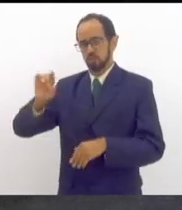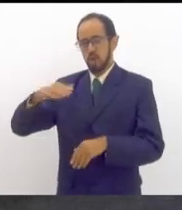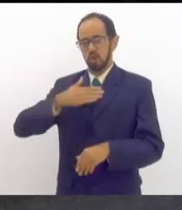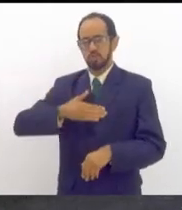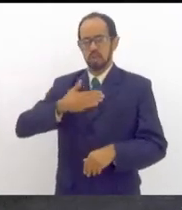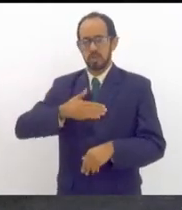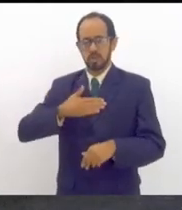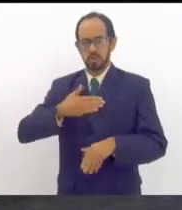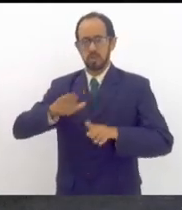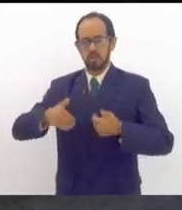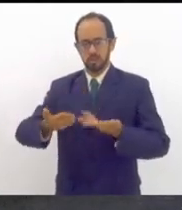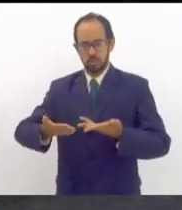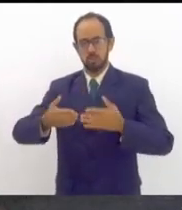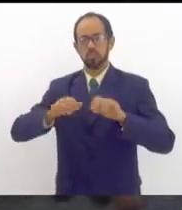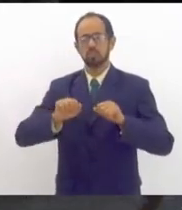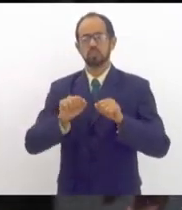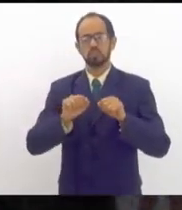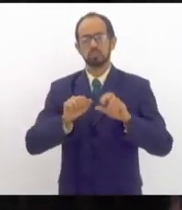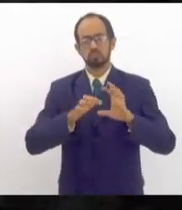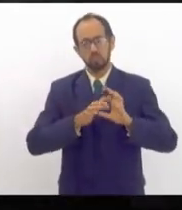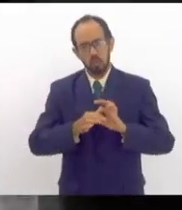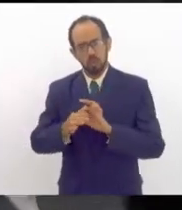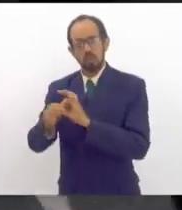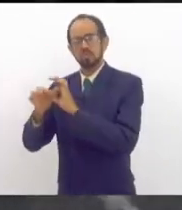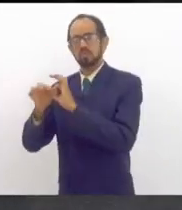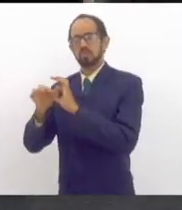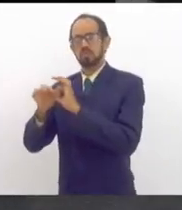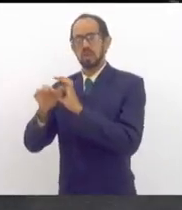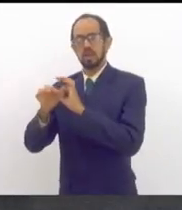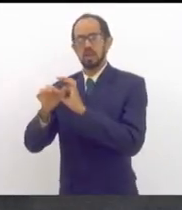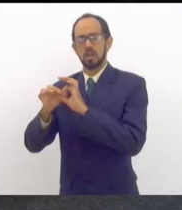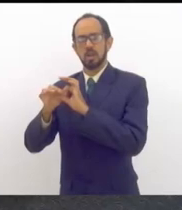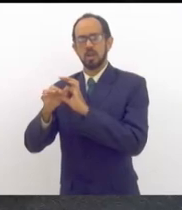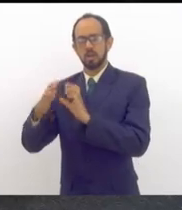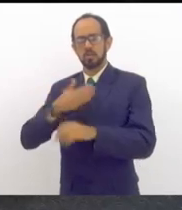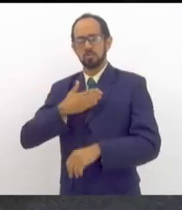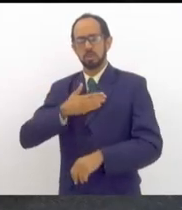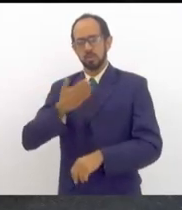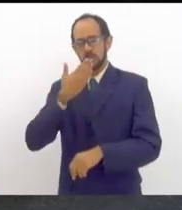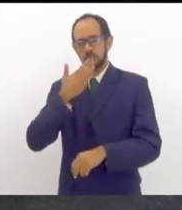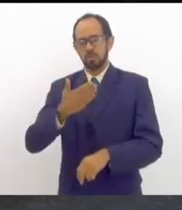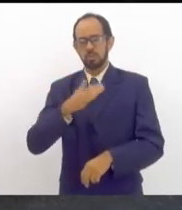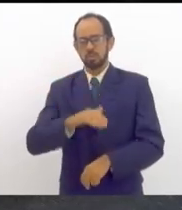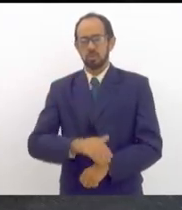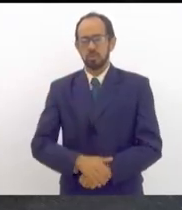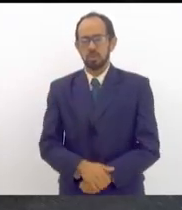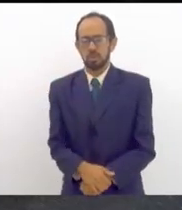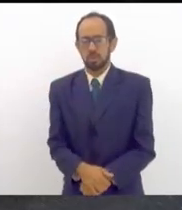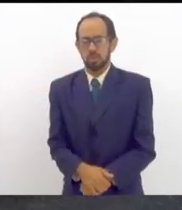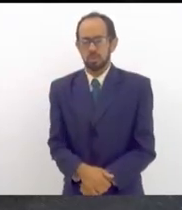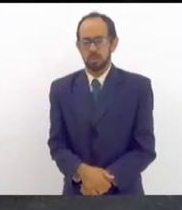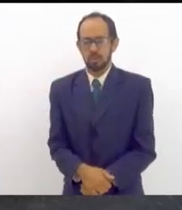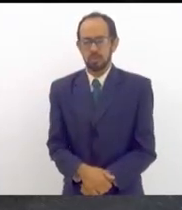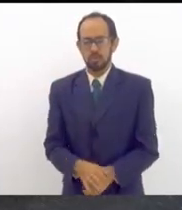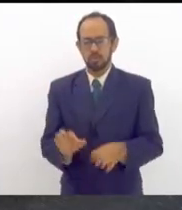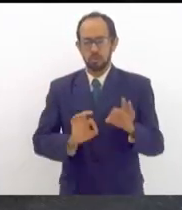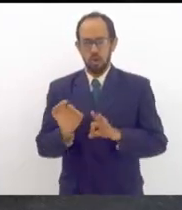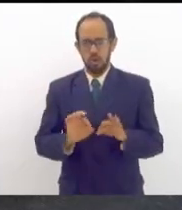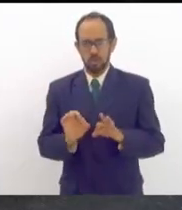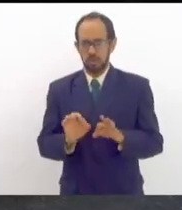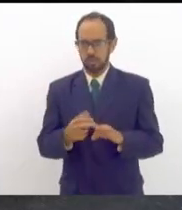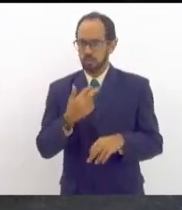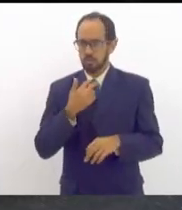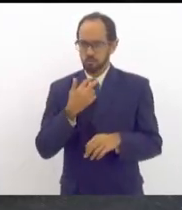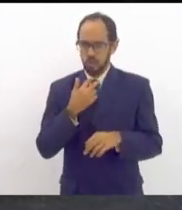fazer então a contextualização é do meu pedido de questão de ordem que não pode ser atendida